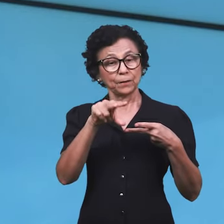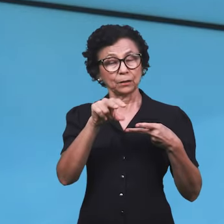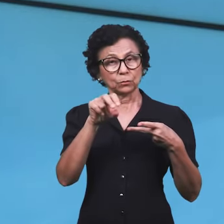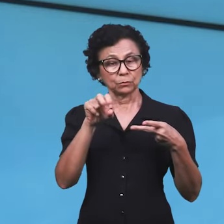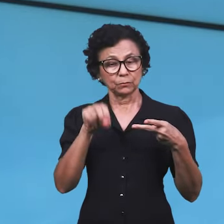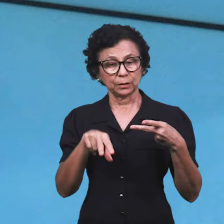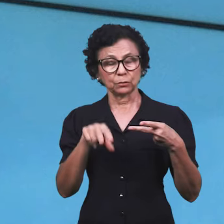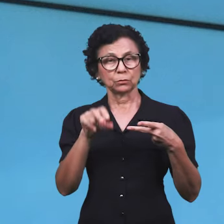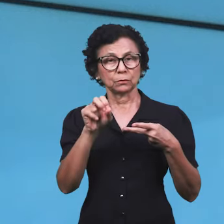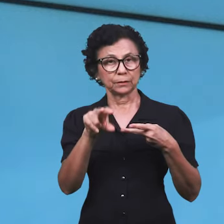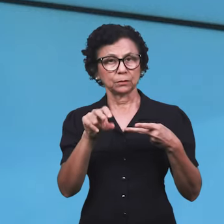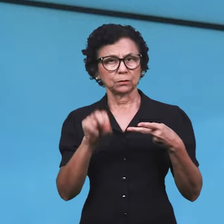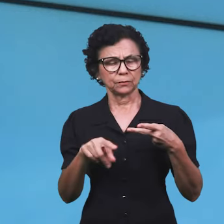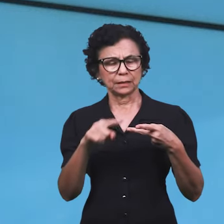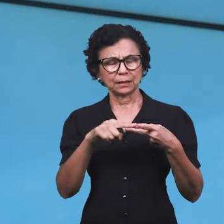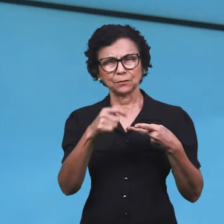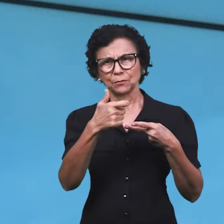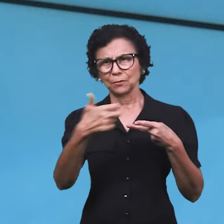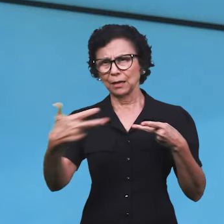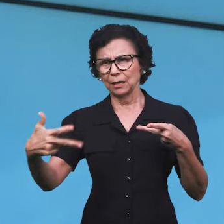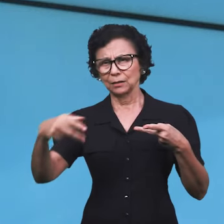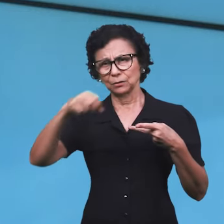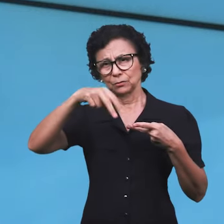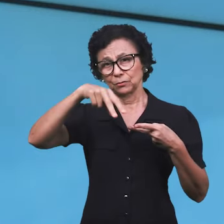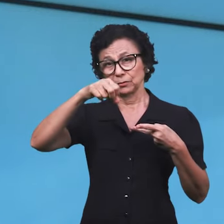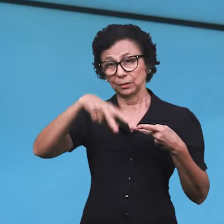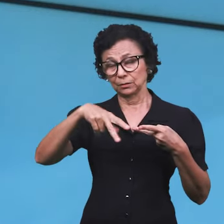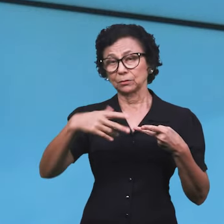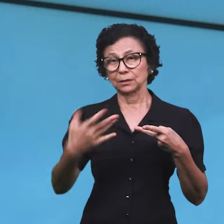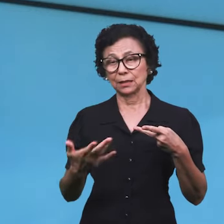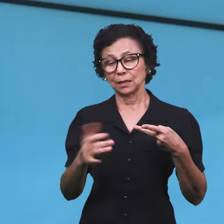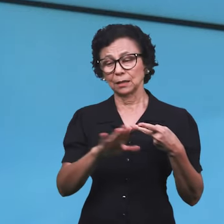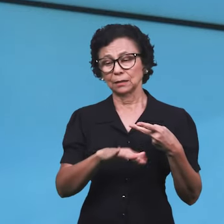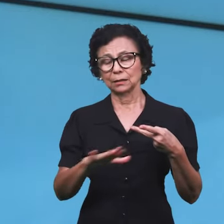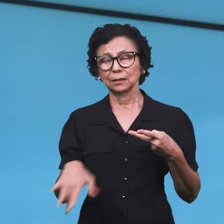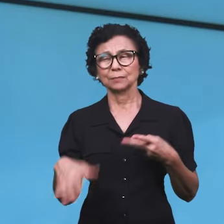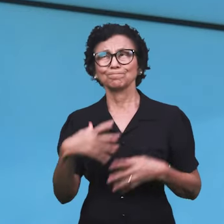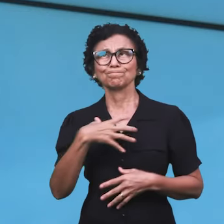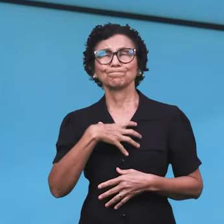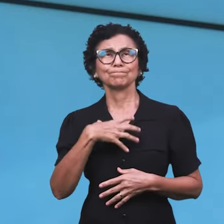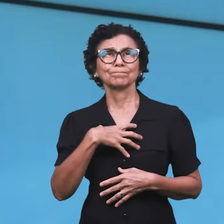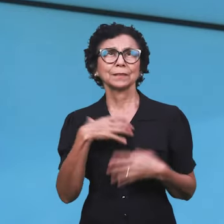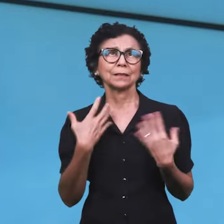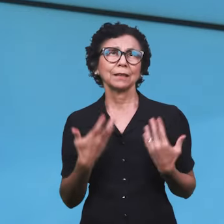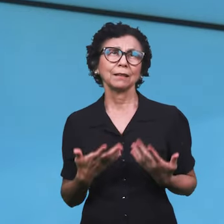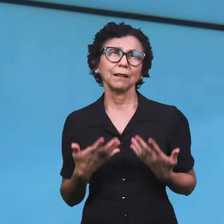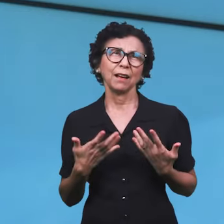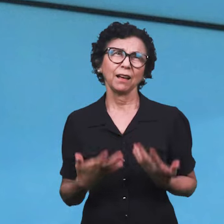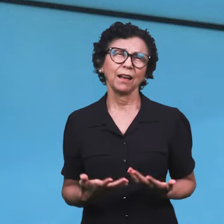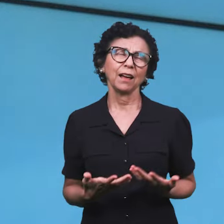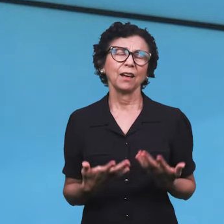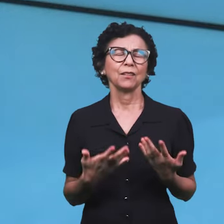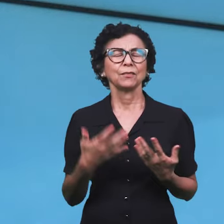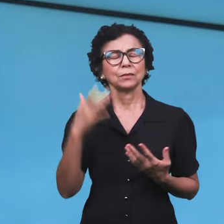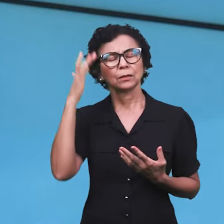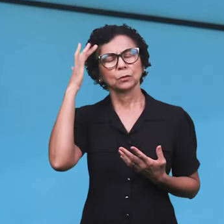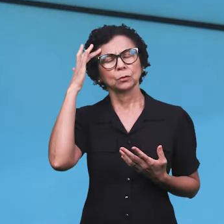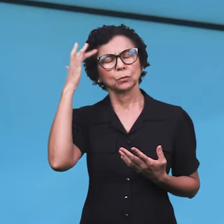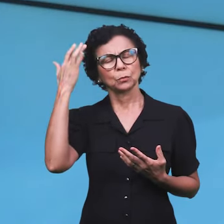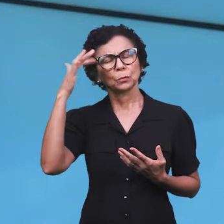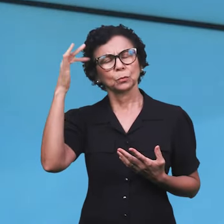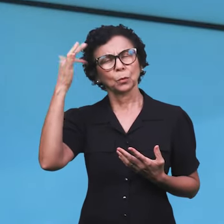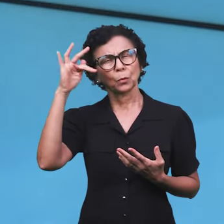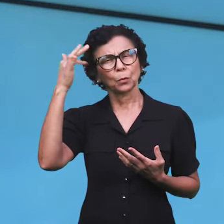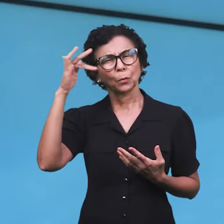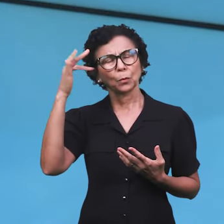vários vírus que podem causar, como o rinovírus. E a criança tem um quadro mais leve, uma dor de cabeça fraquinha,